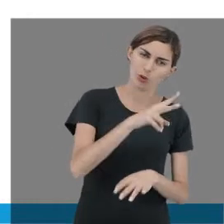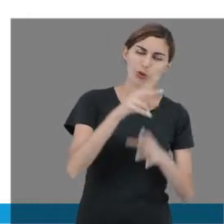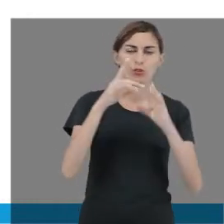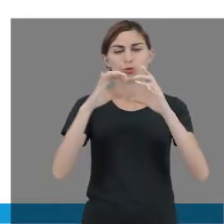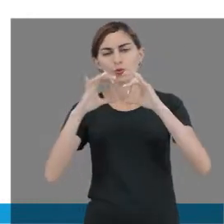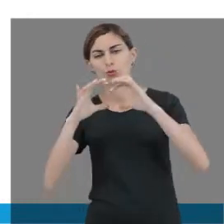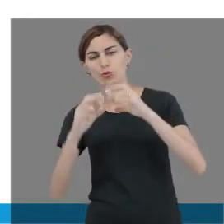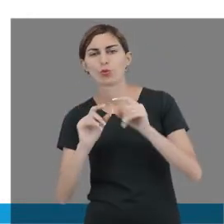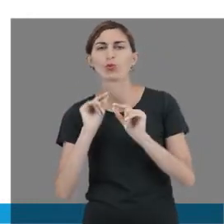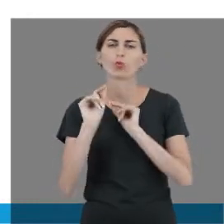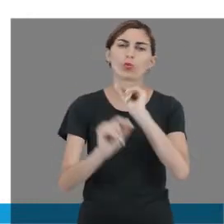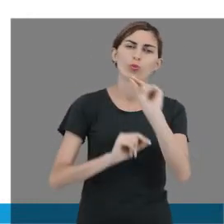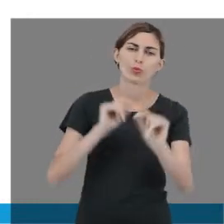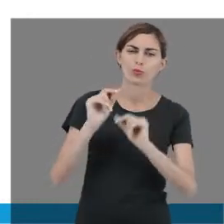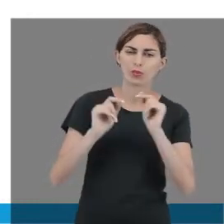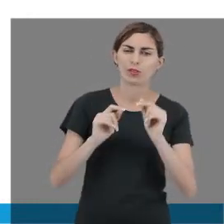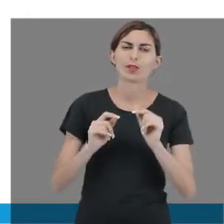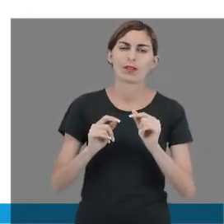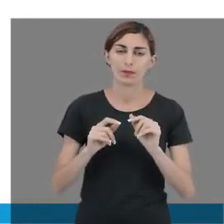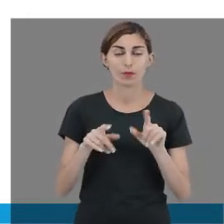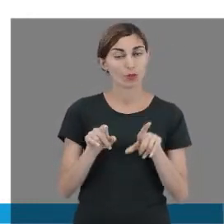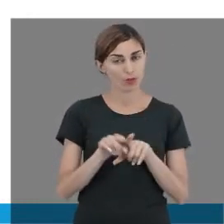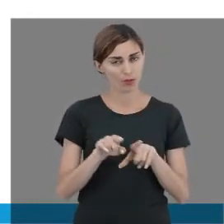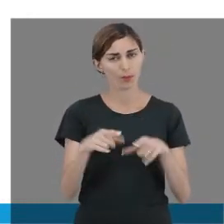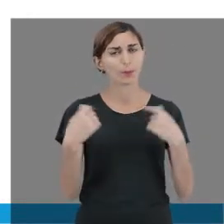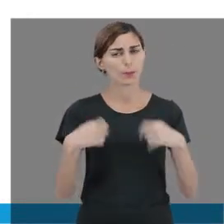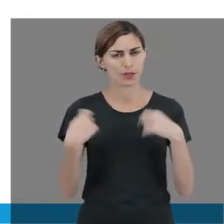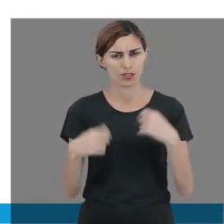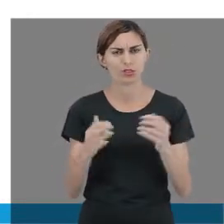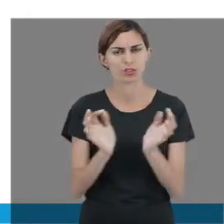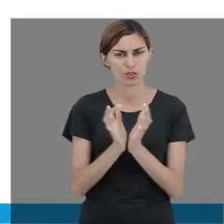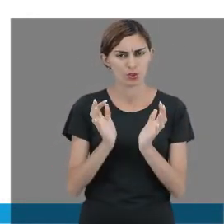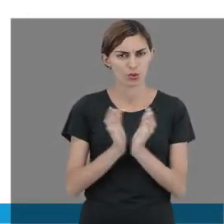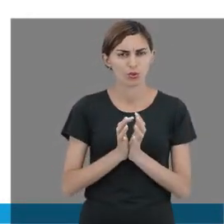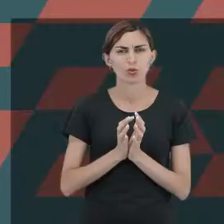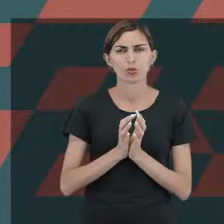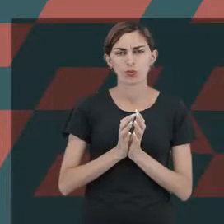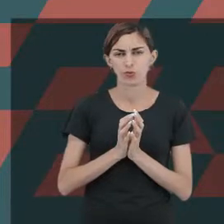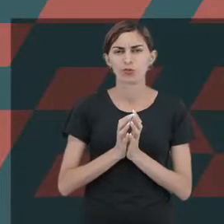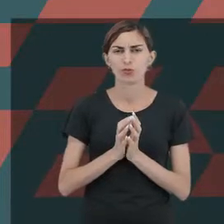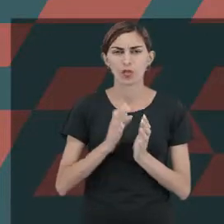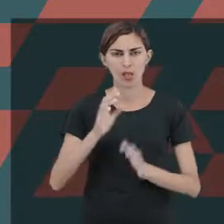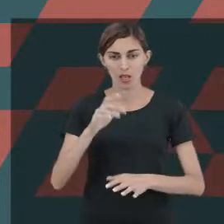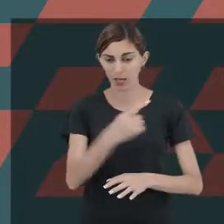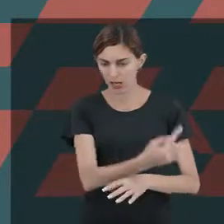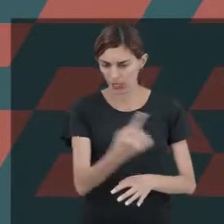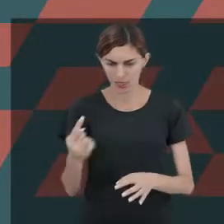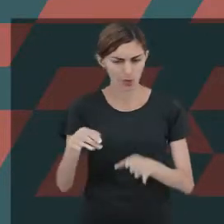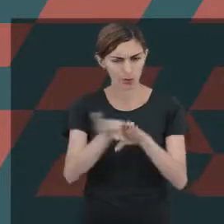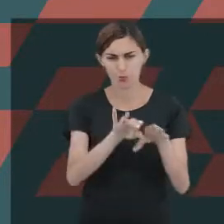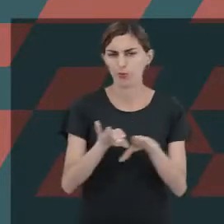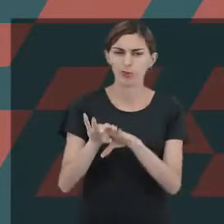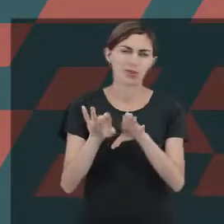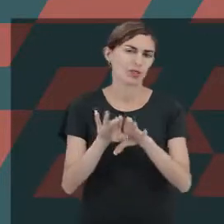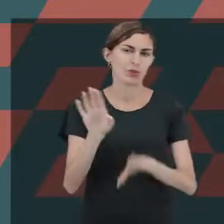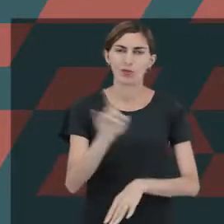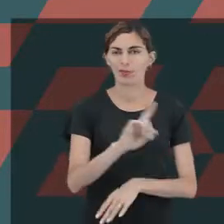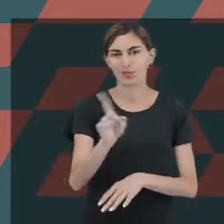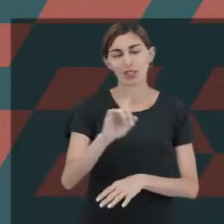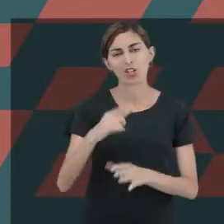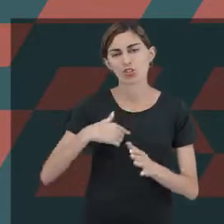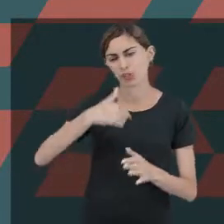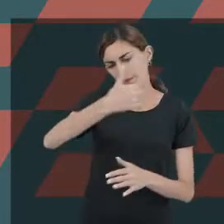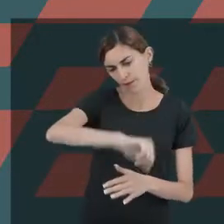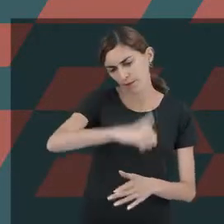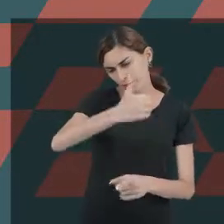né? E óbvio que a gente precisa de uma equipe multidisciplinar e nenhum paciente é igual ao outro, né? Então, normalmente a gente avalia